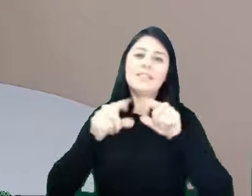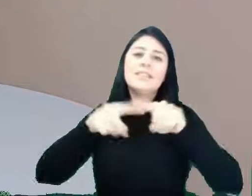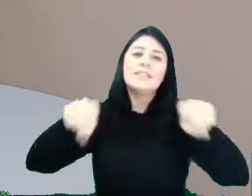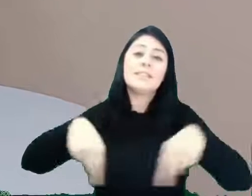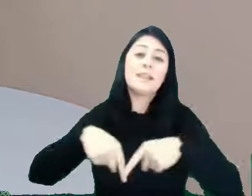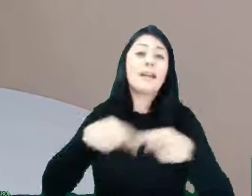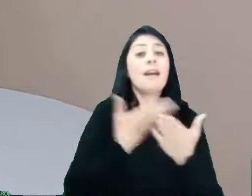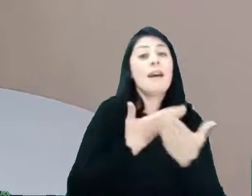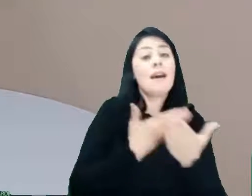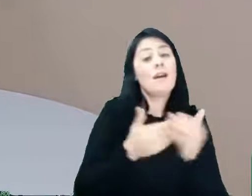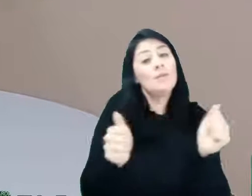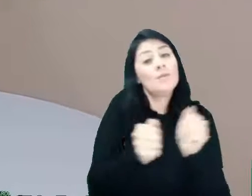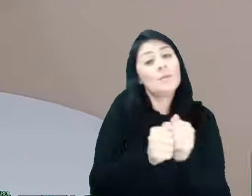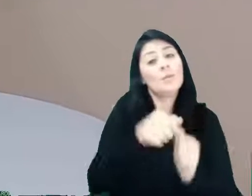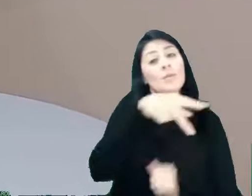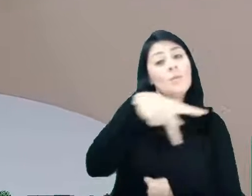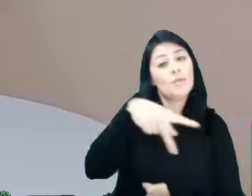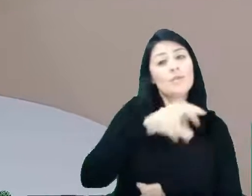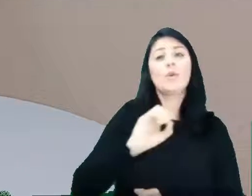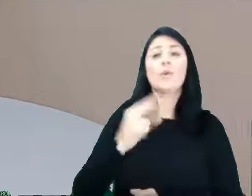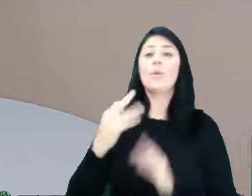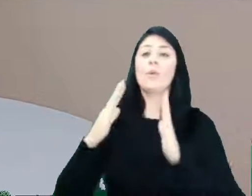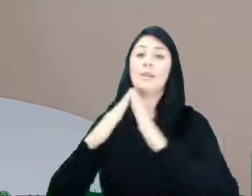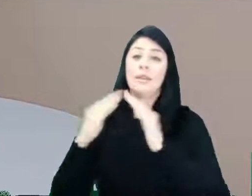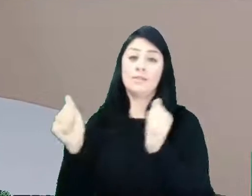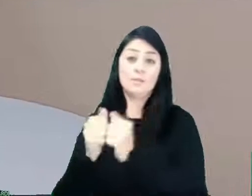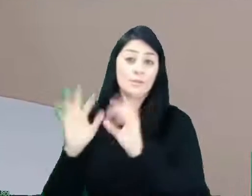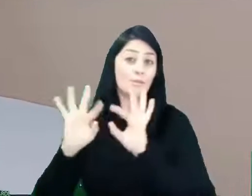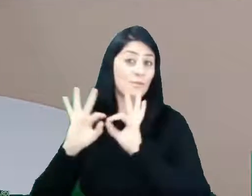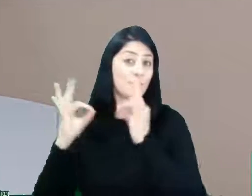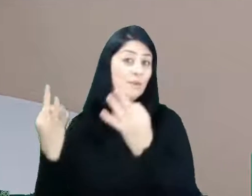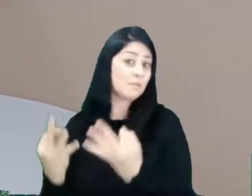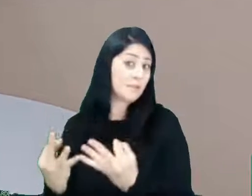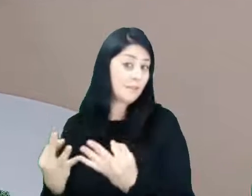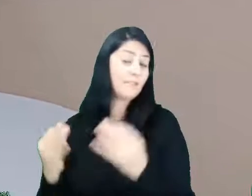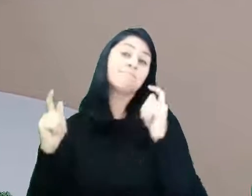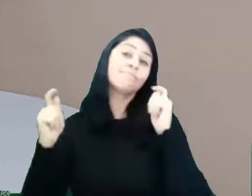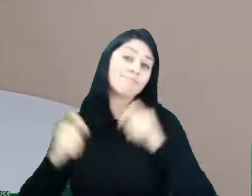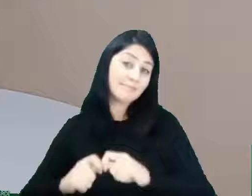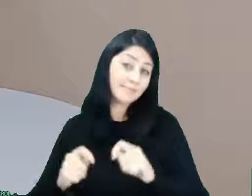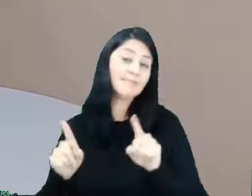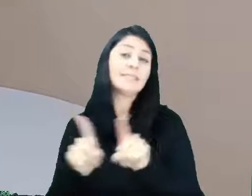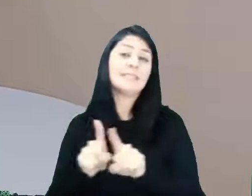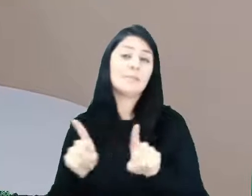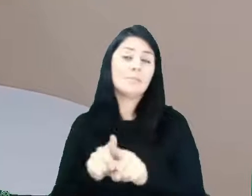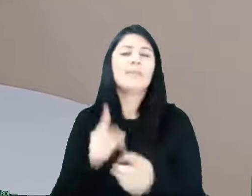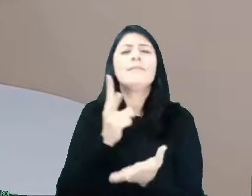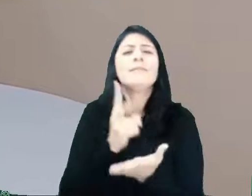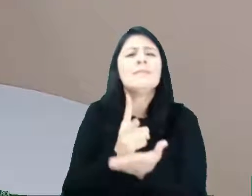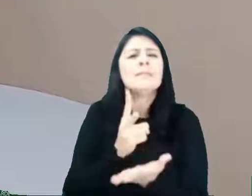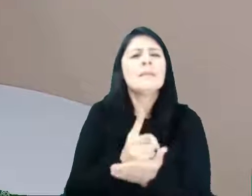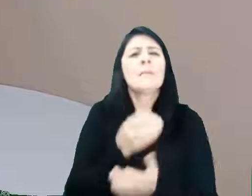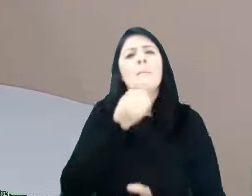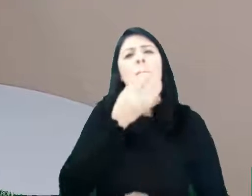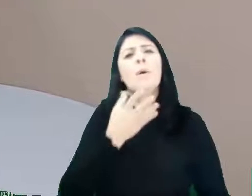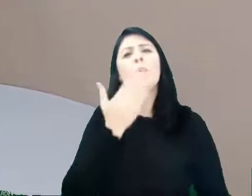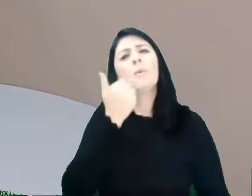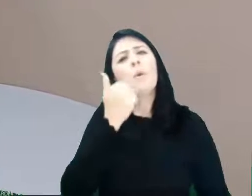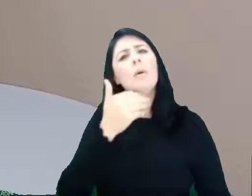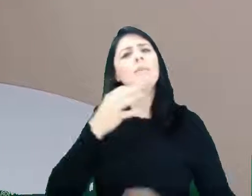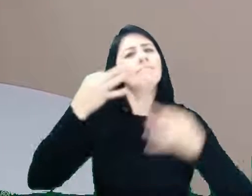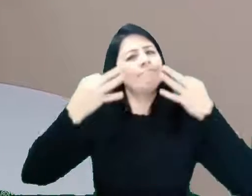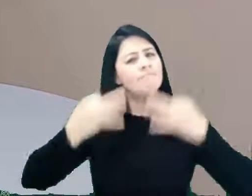feita em sala de aula com o professor, pode ser feita em casa com os pais. Sempre é bom a gente estar